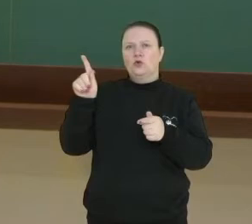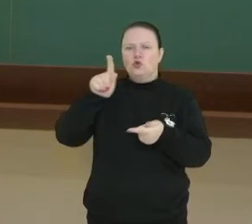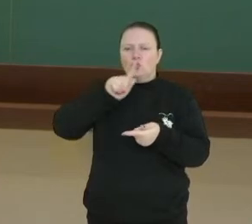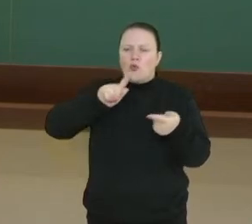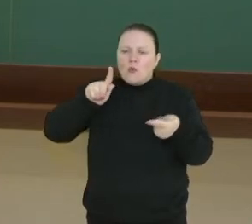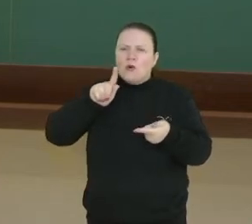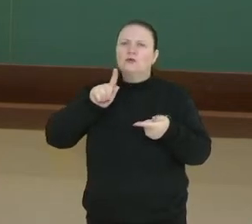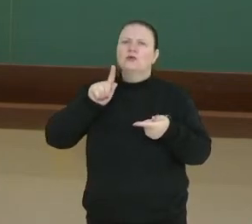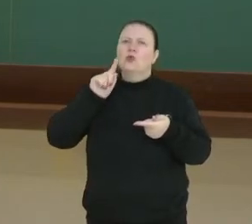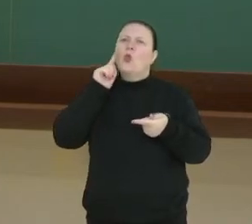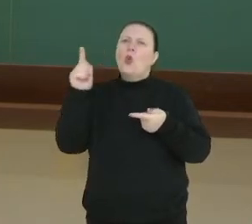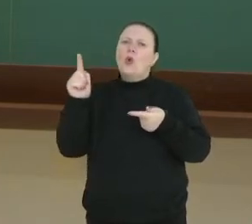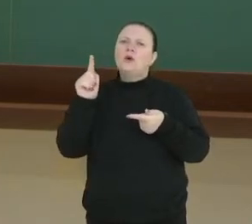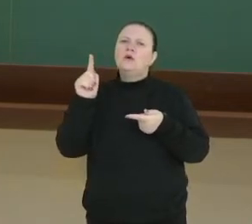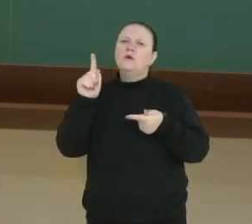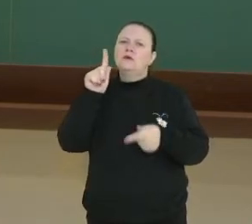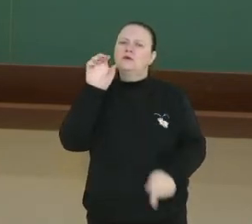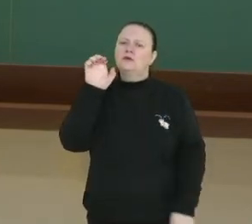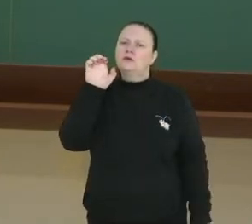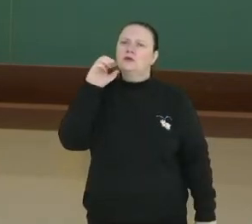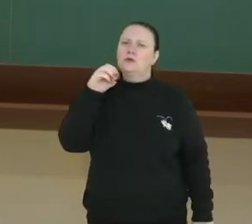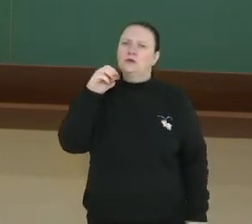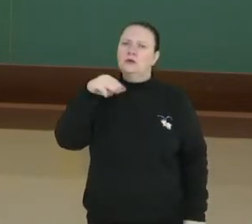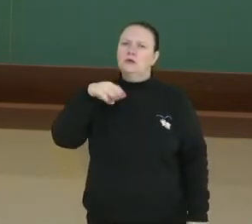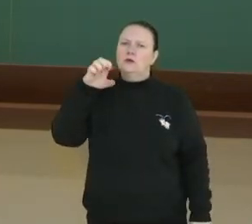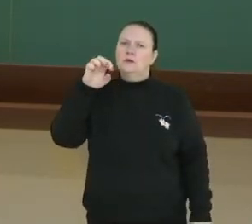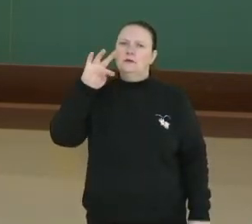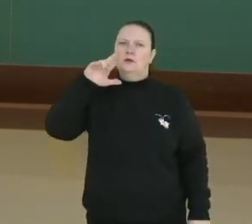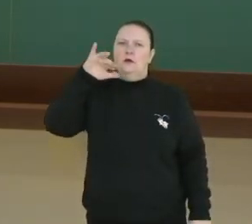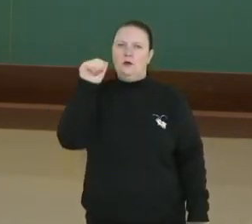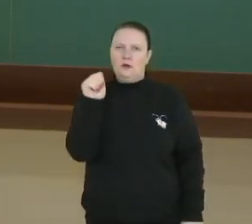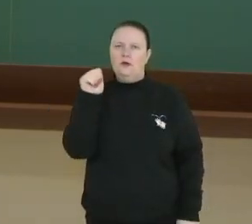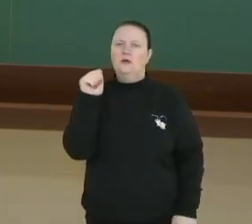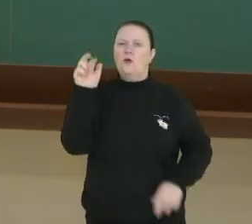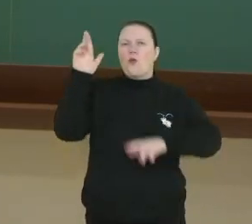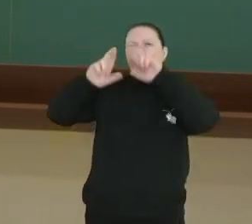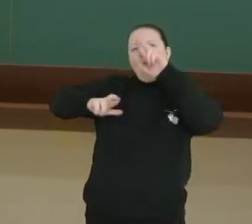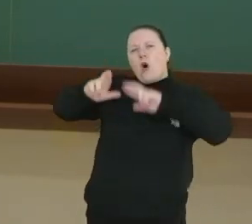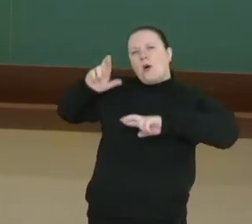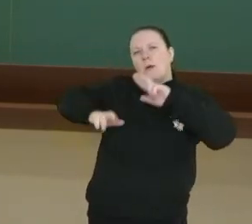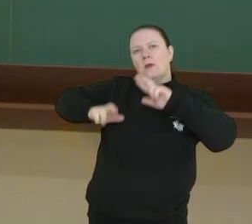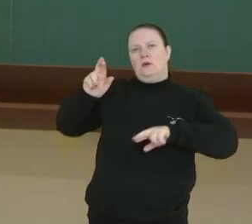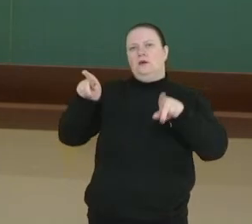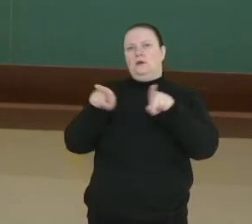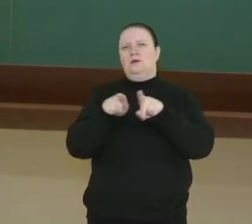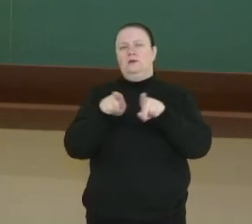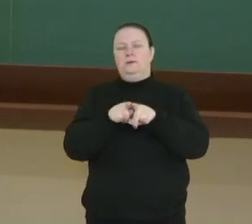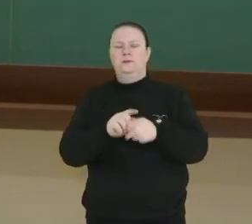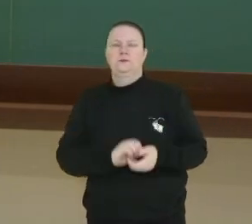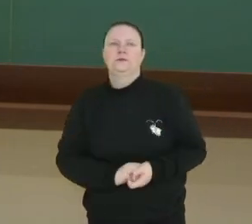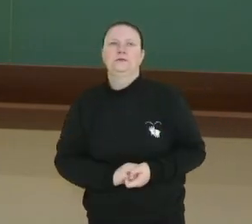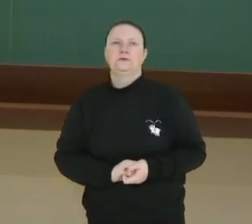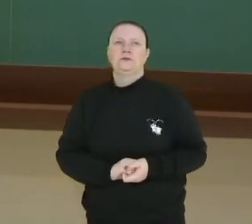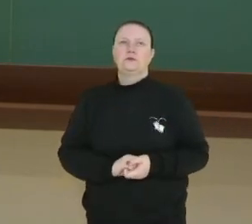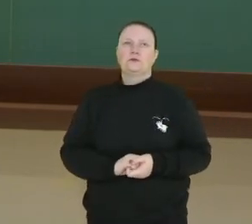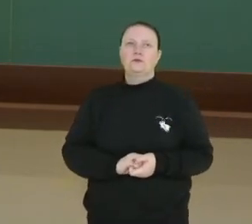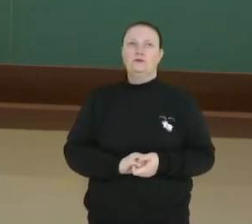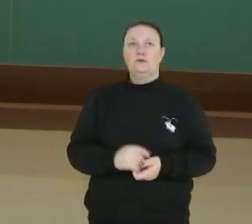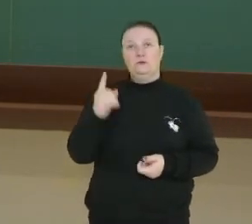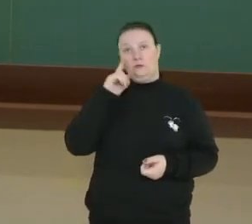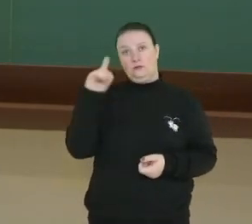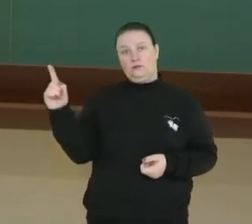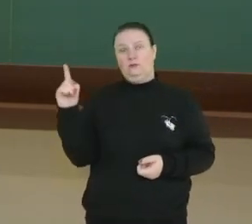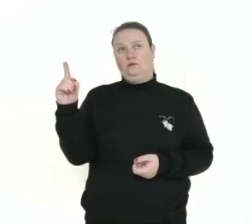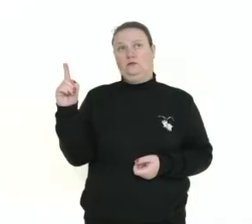que nós estamos trabalhando, a geometria analítica, que junta exatamente a geometria com a álgebra. E aqui nós temos uma